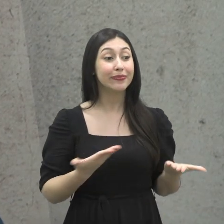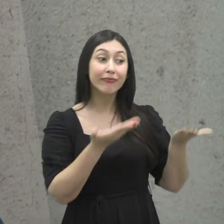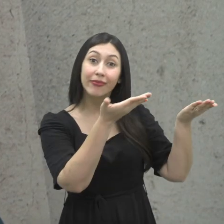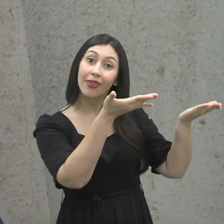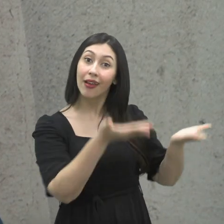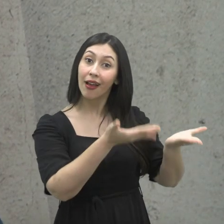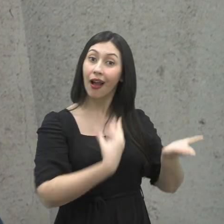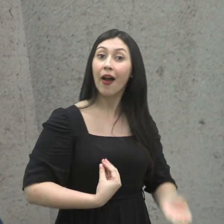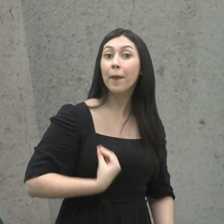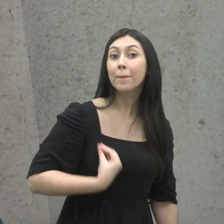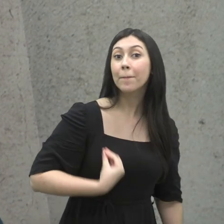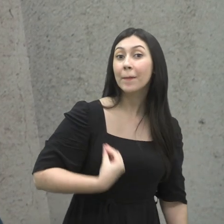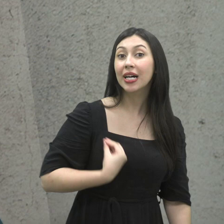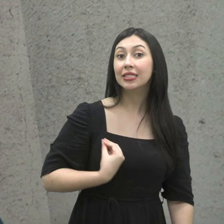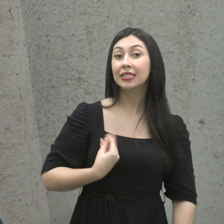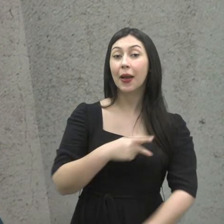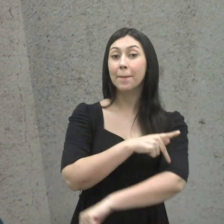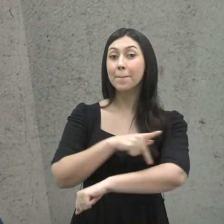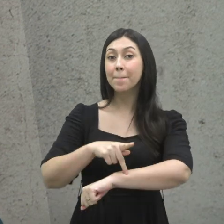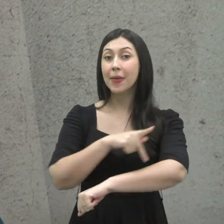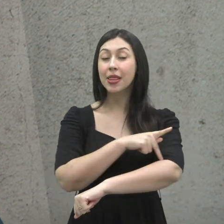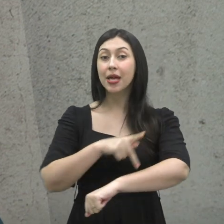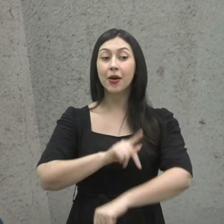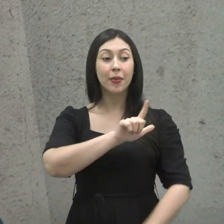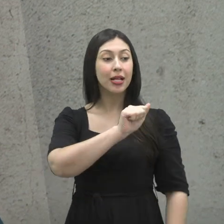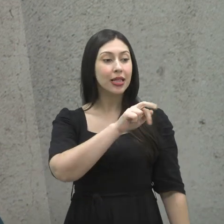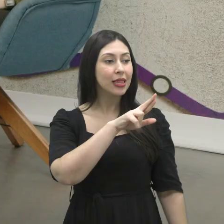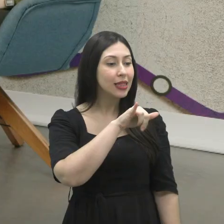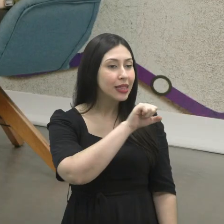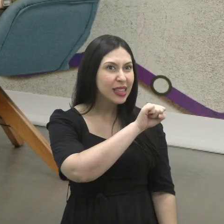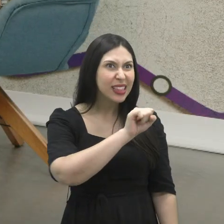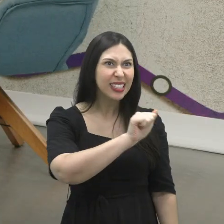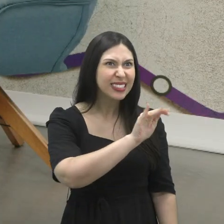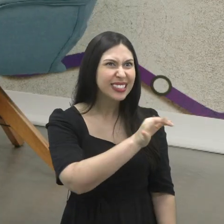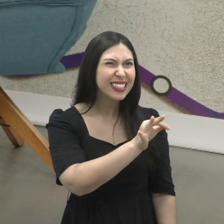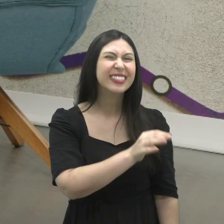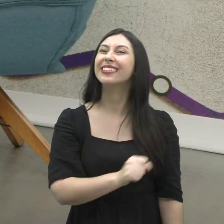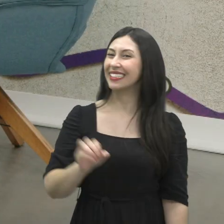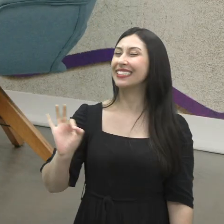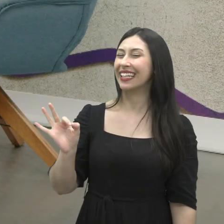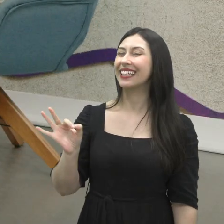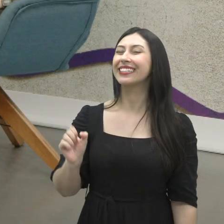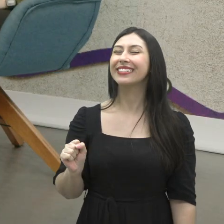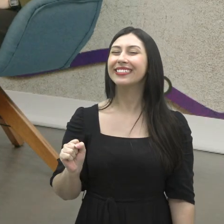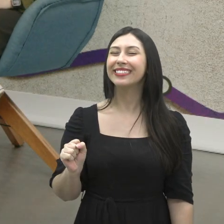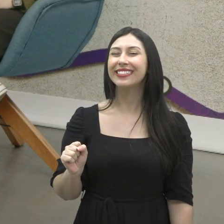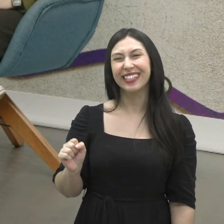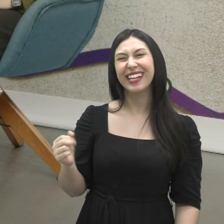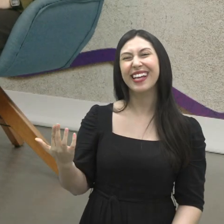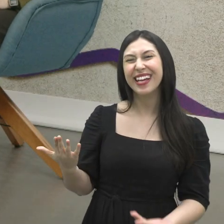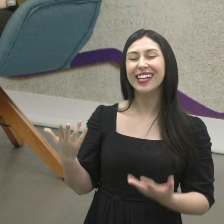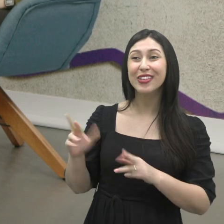estúdio tem a presença da pedagoga Larissa Truitz. Será que eu falei certo? Tá certinho. É um nome um pouquinho mais